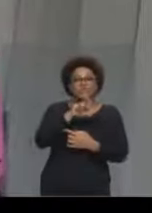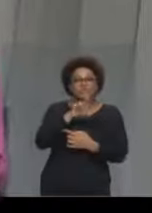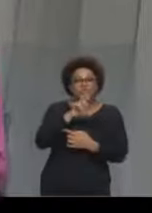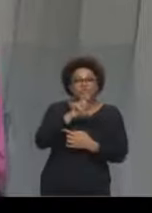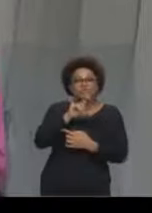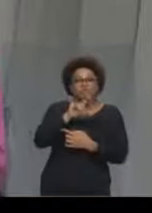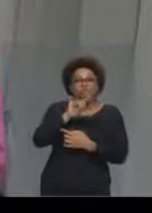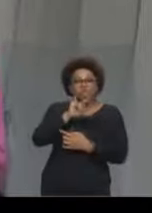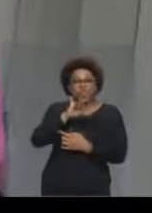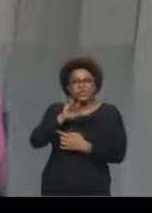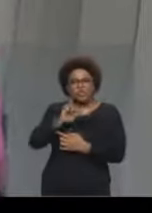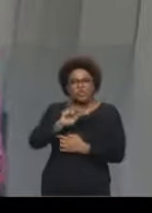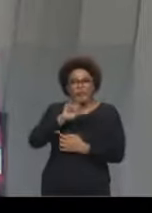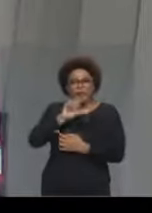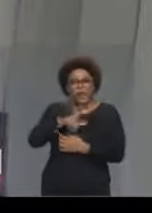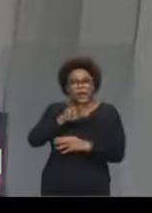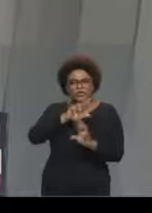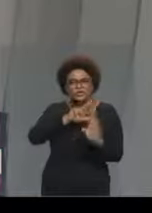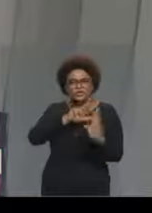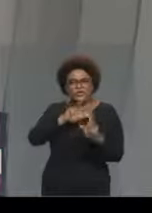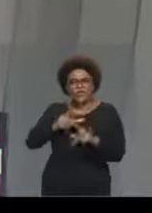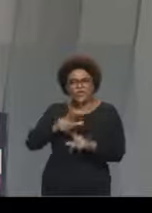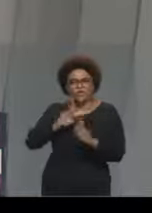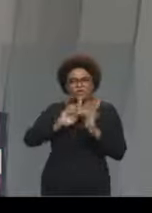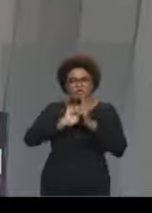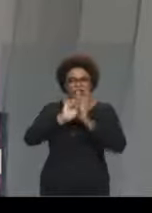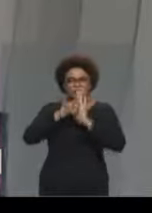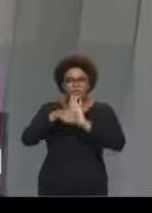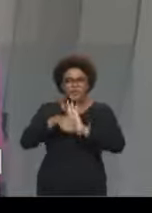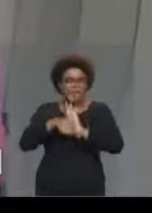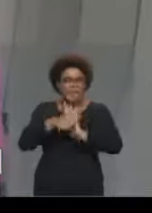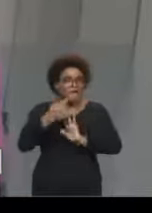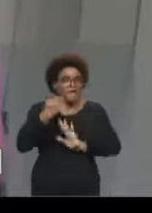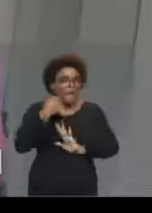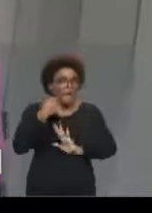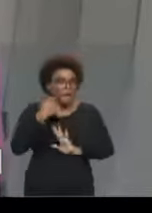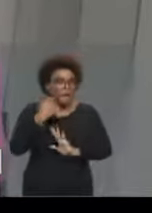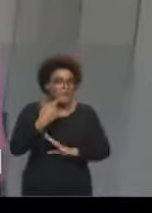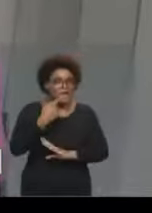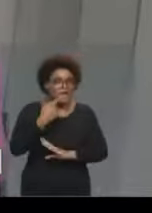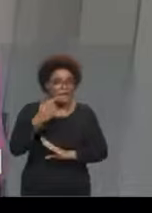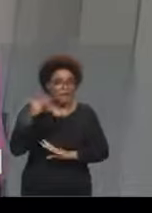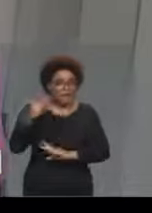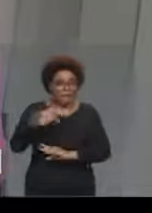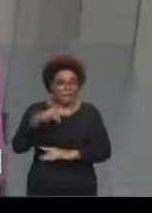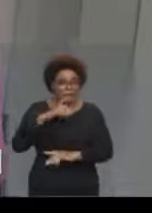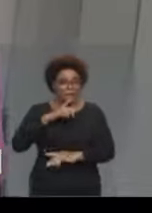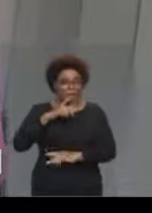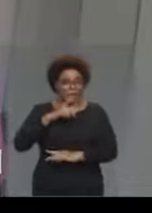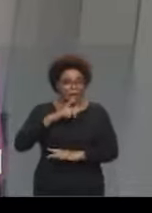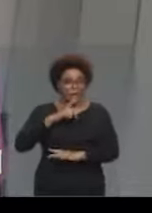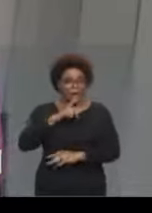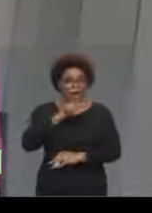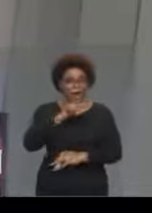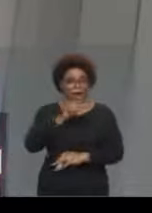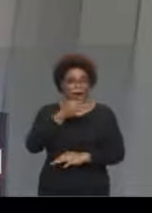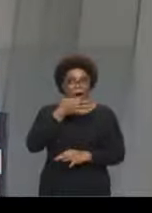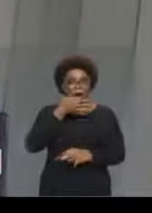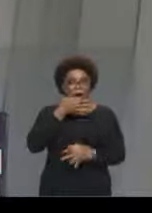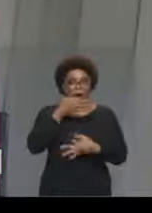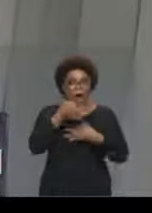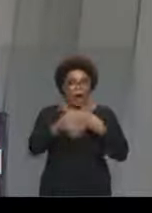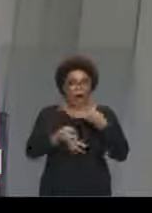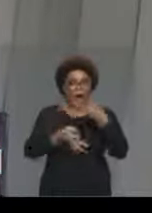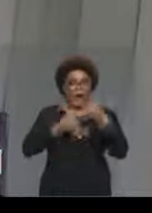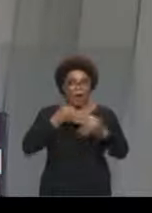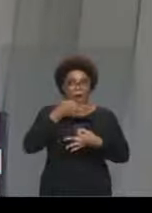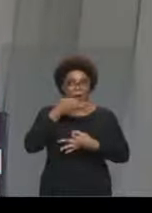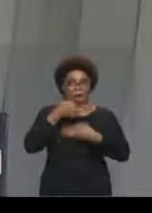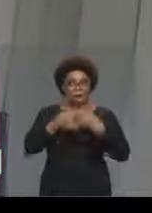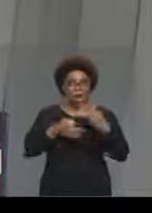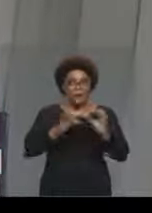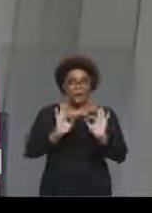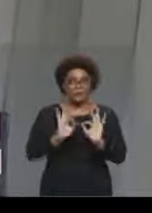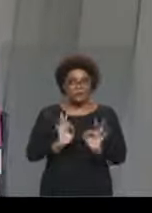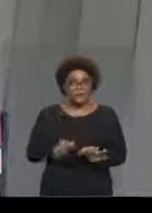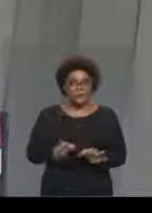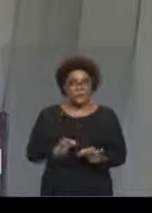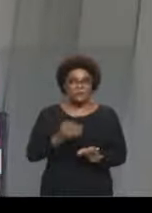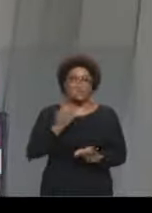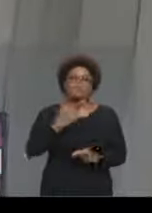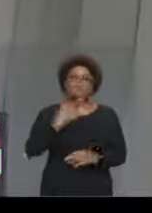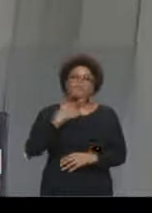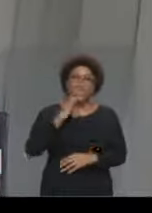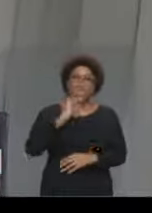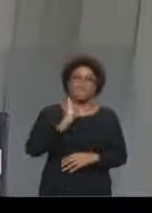como nós falamos aqui que tem argumentos, pensa bem, se nós falamos que você pode, o resenhista,